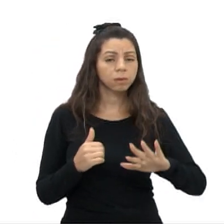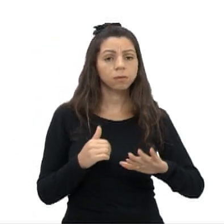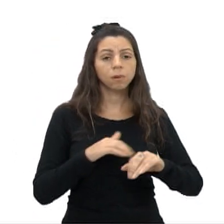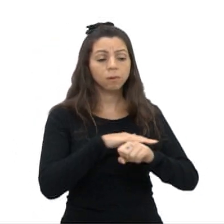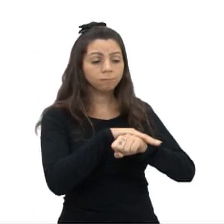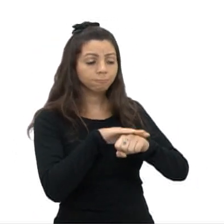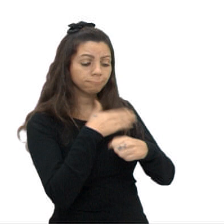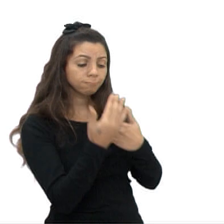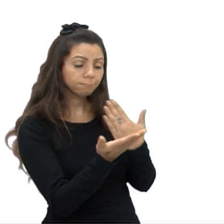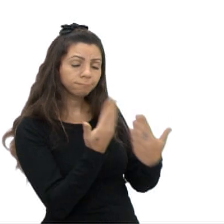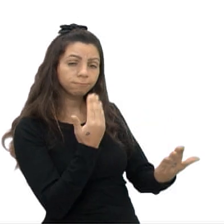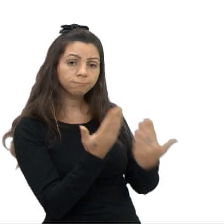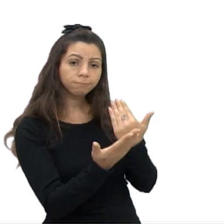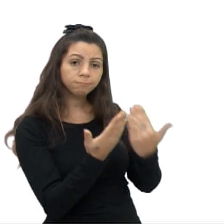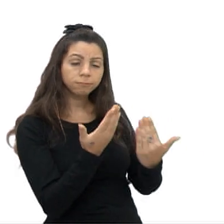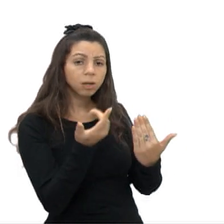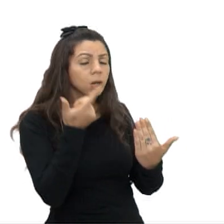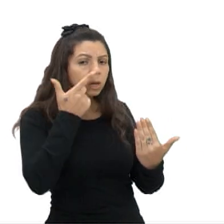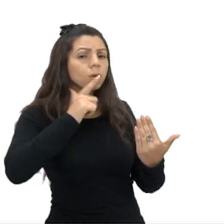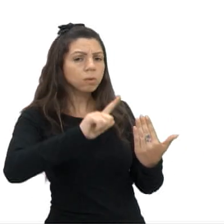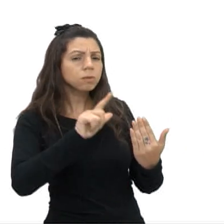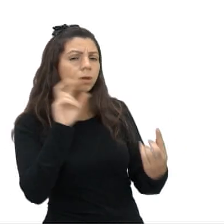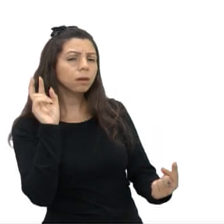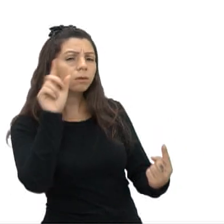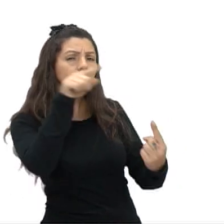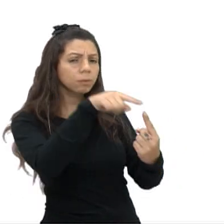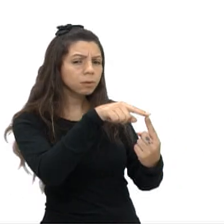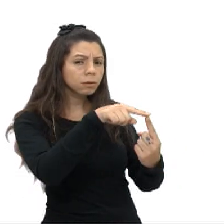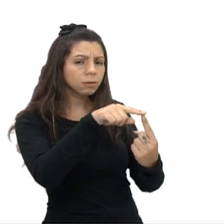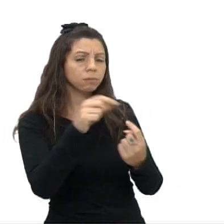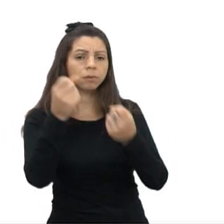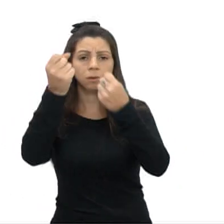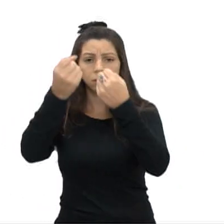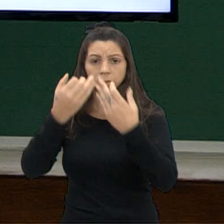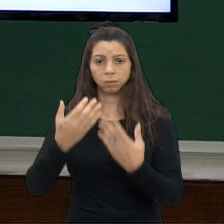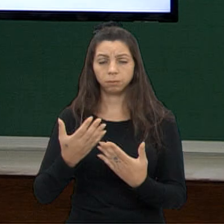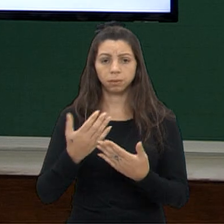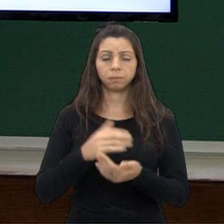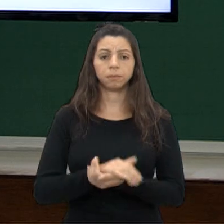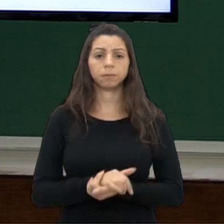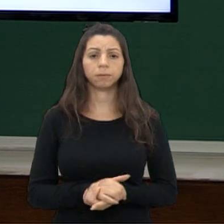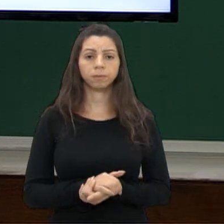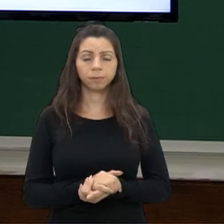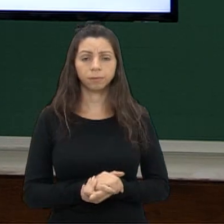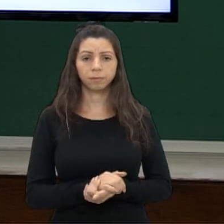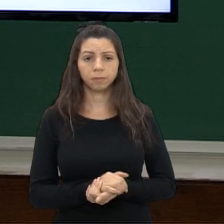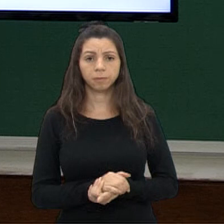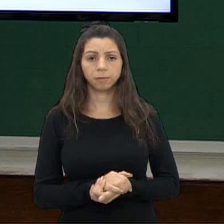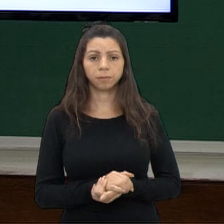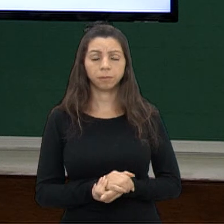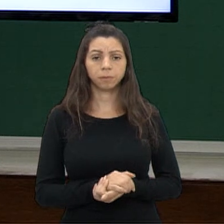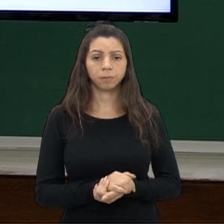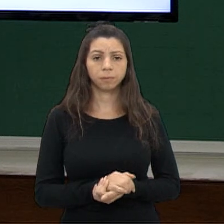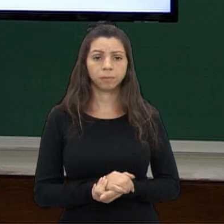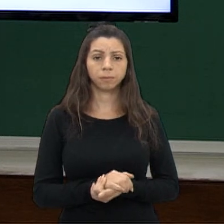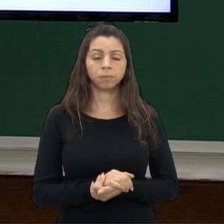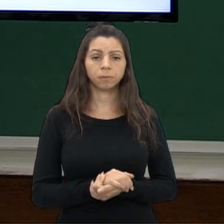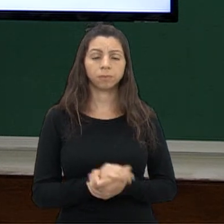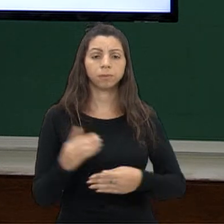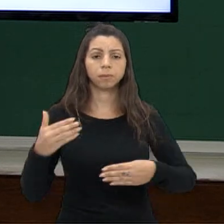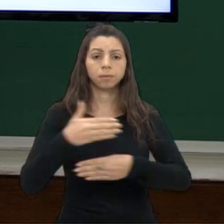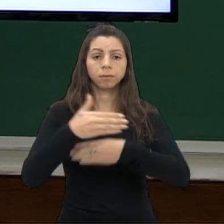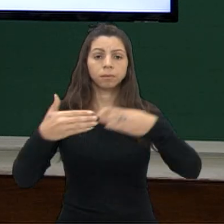ele? Ela alcança esse objetivo? Explique. Então, repare, nos 2 últimos slides,